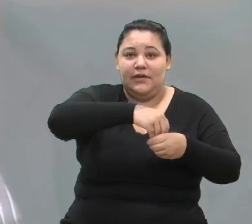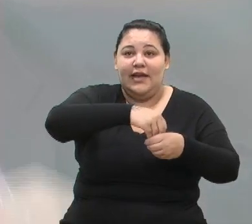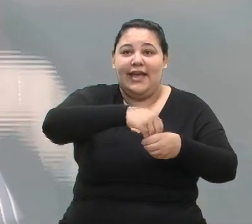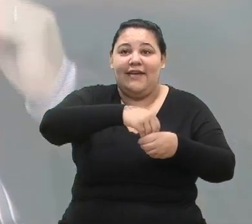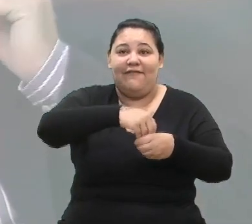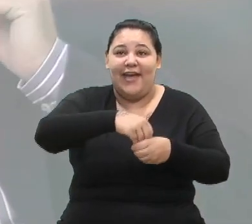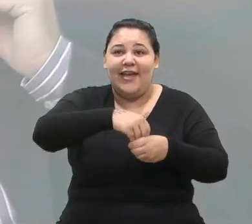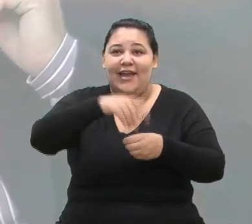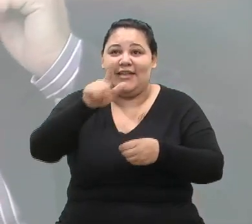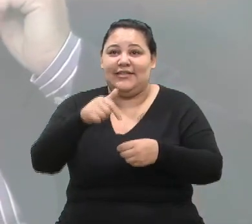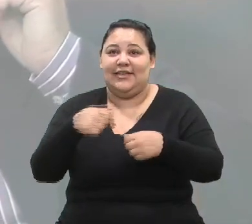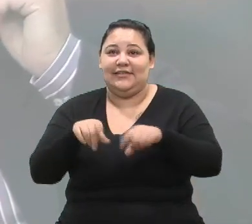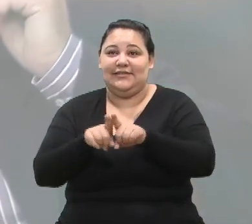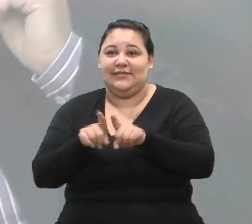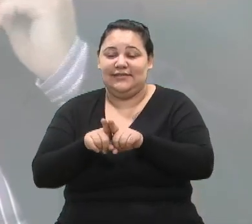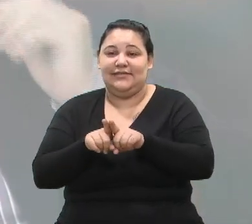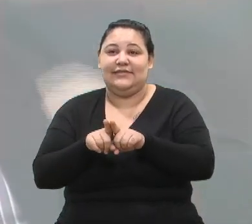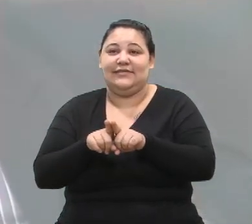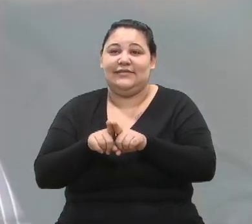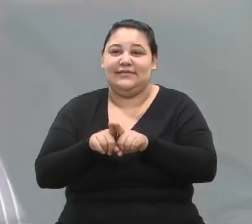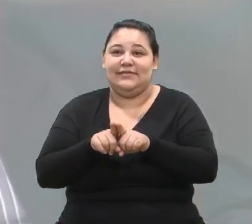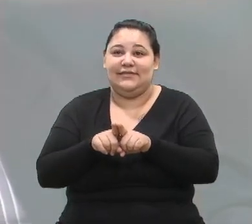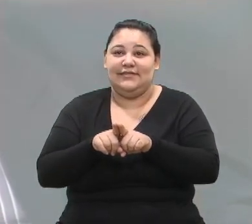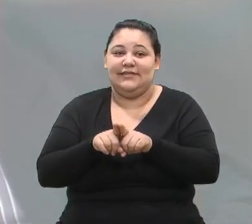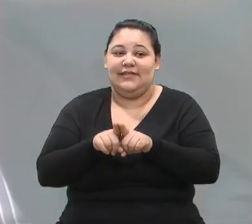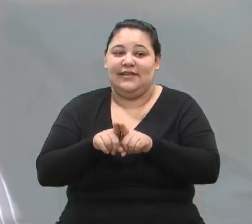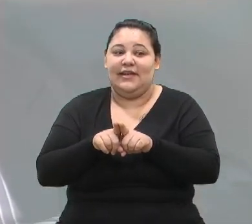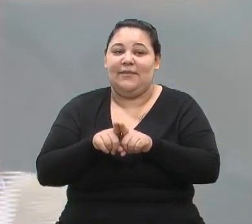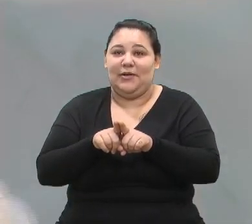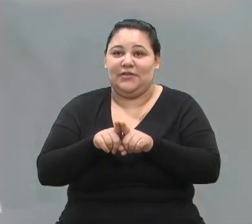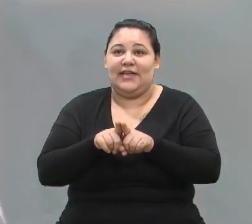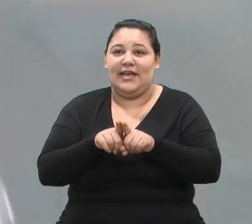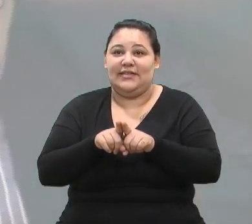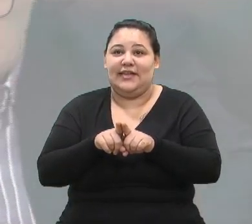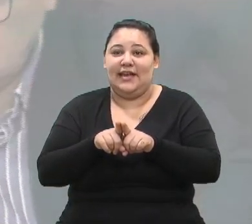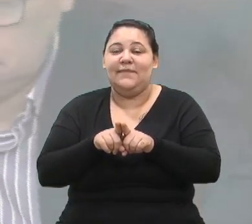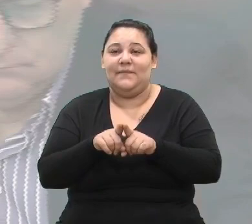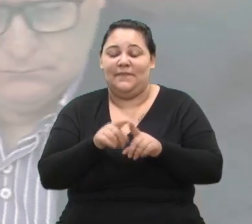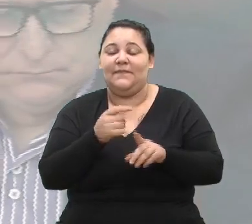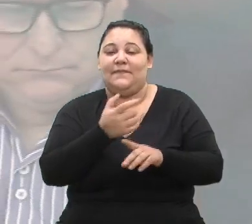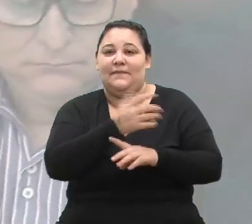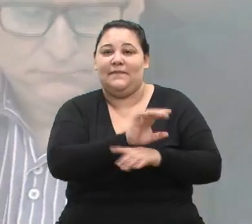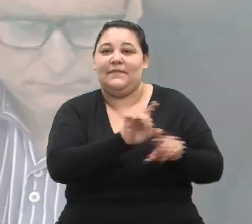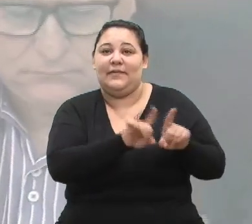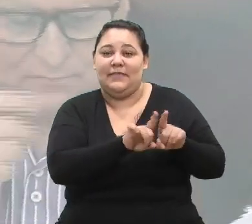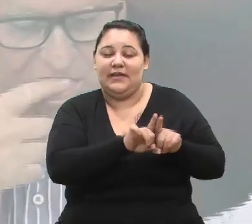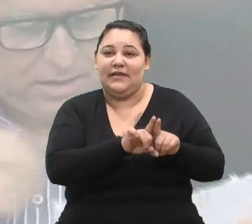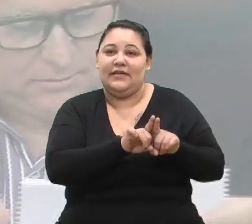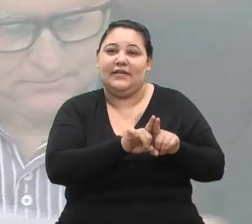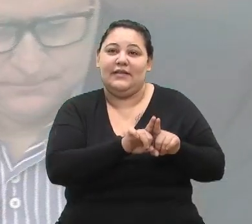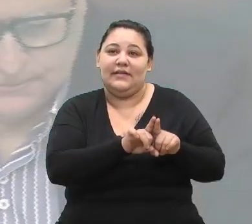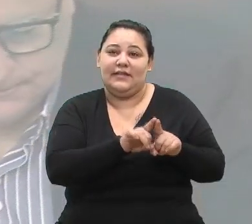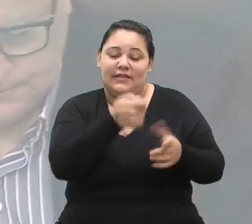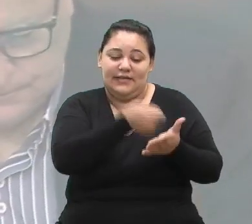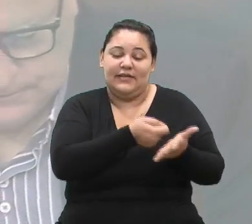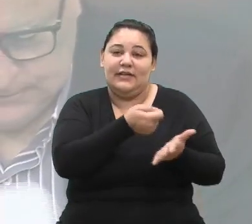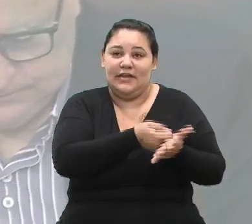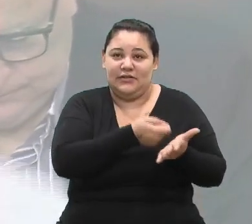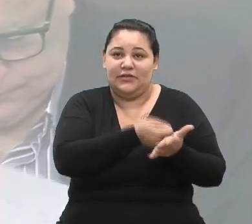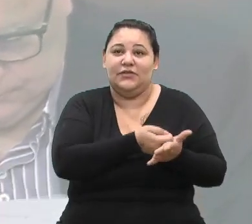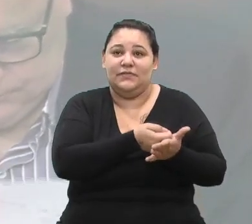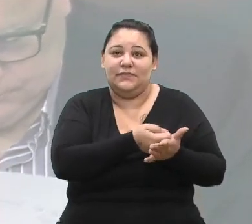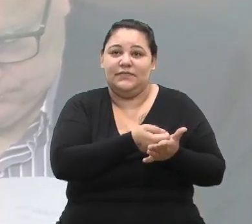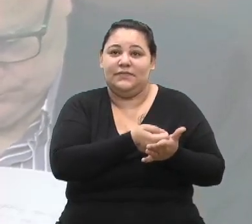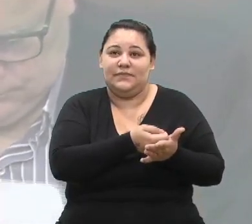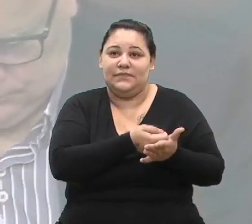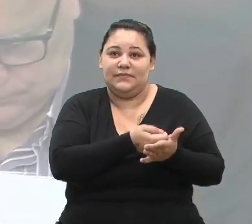porque a gente possa se vacinar, né, contra alguns governos que tentaram extinguir